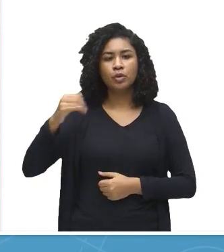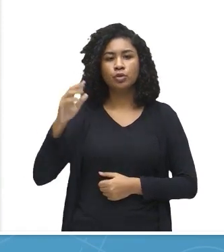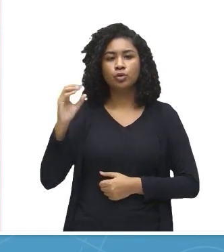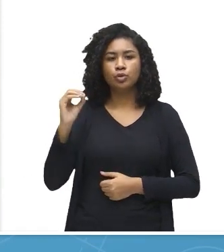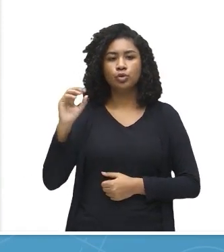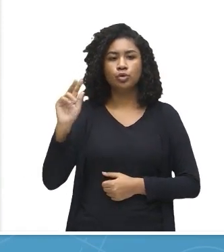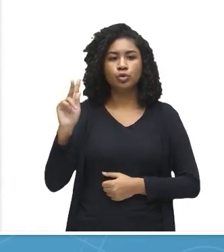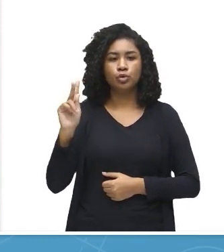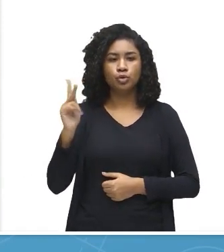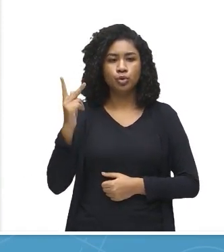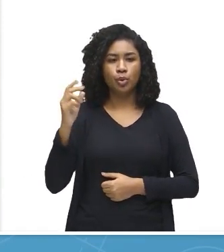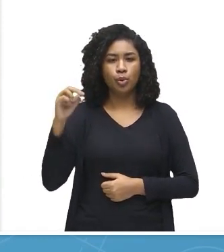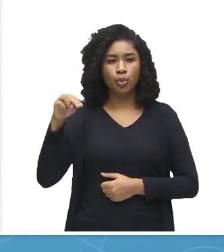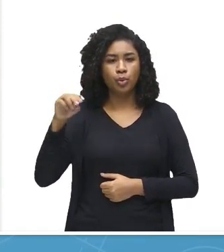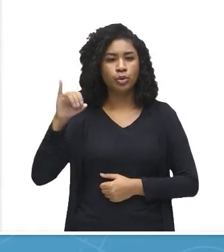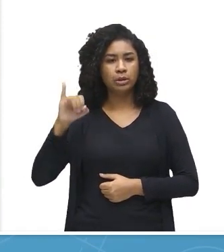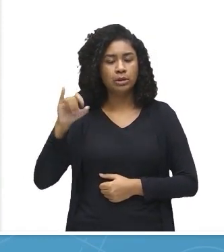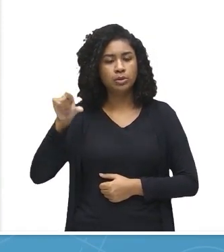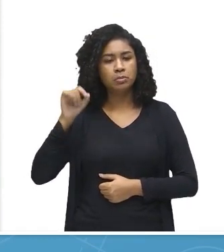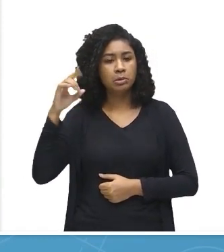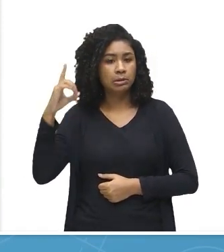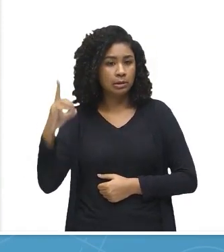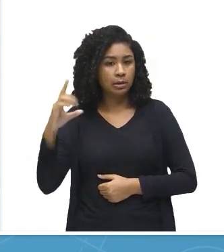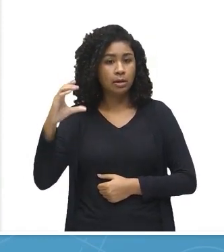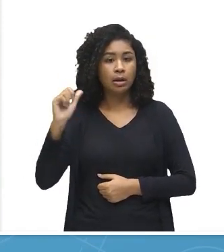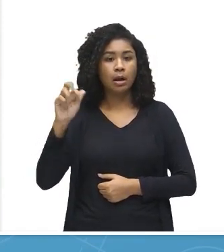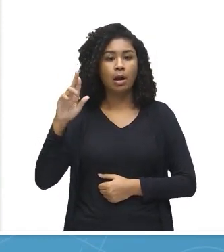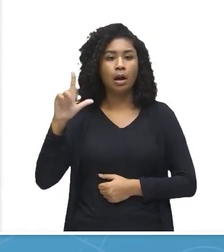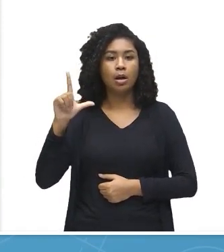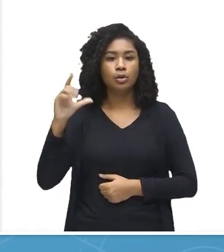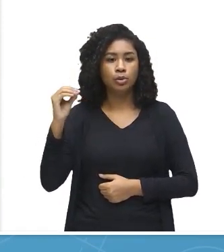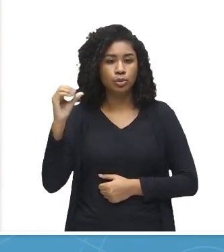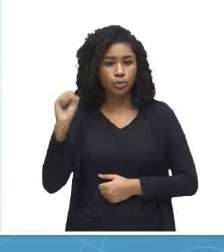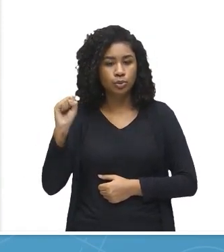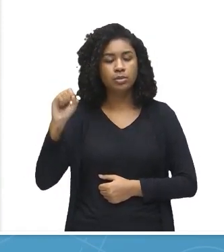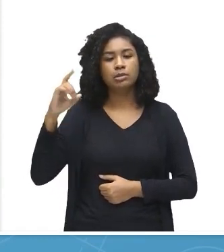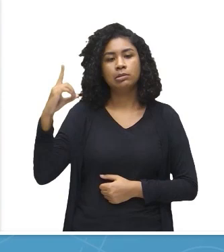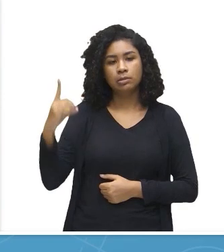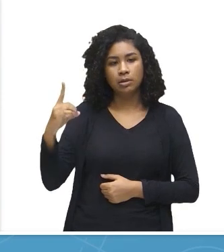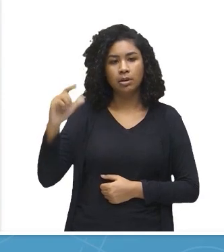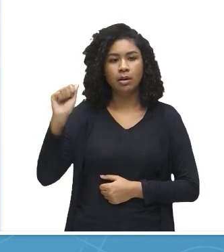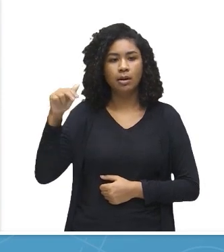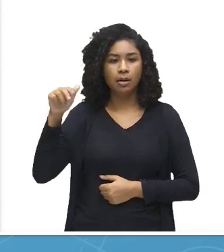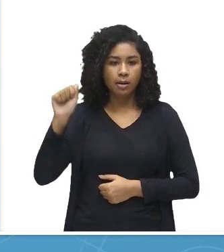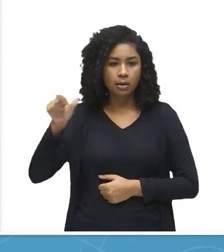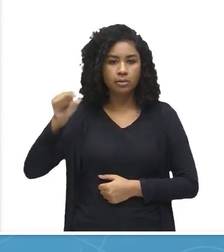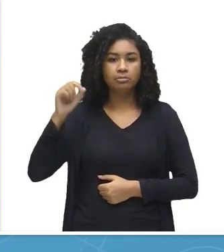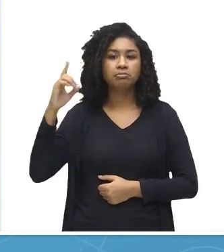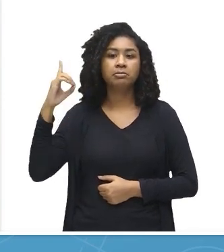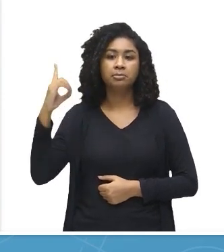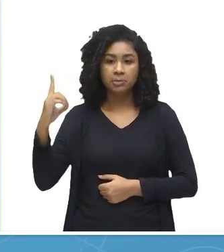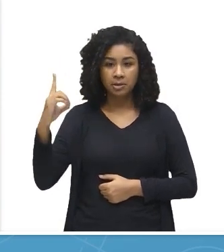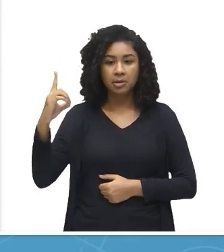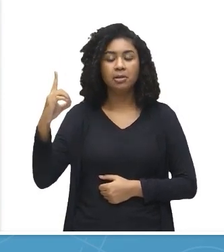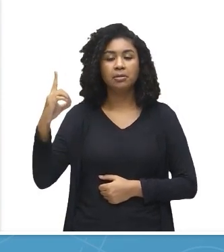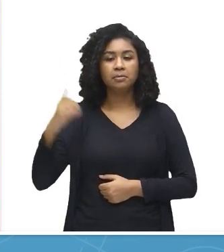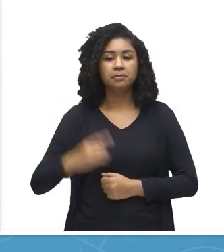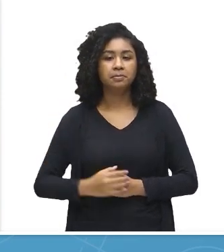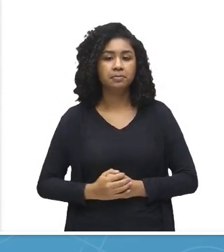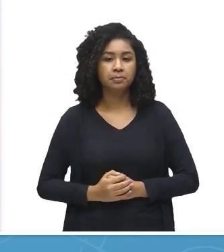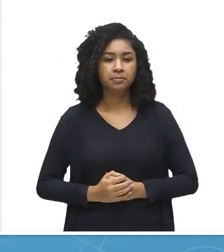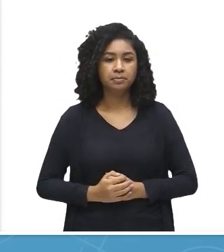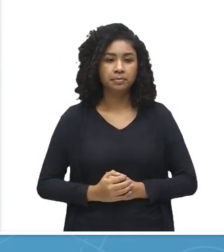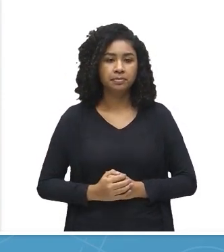a letra D. O Carlos também colocou que é a letra D. A Ana Luísa também colocou que é a